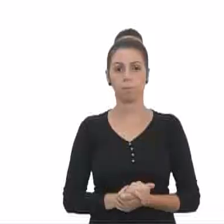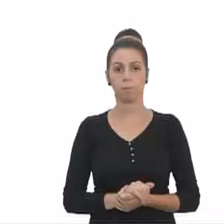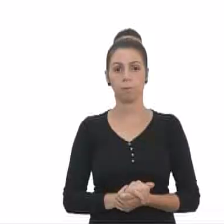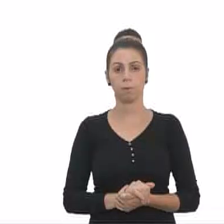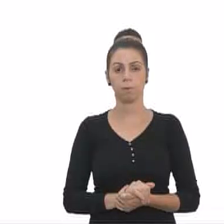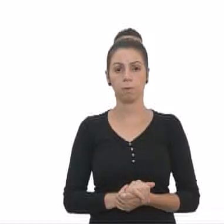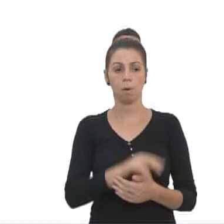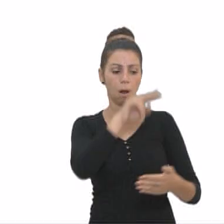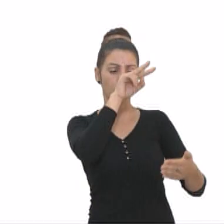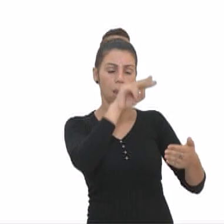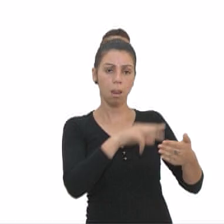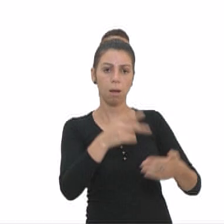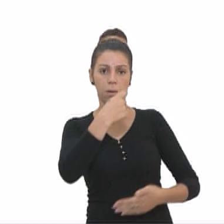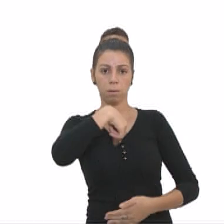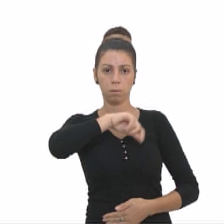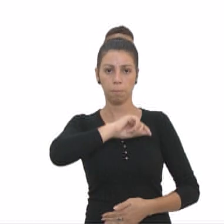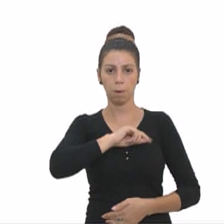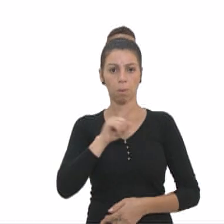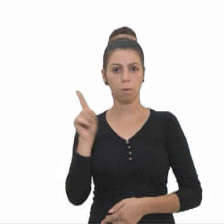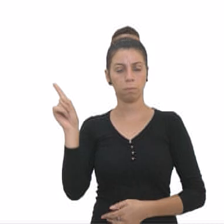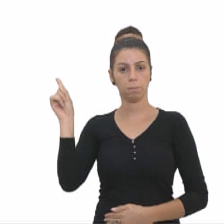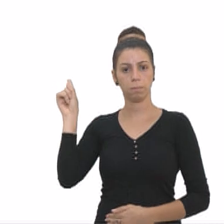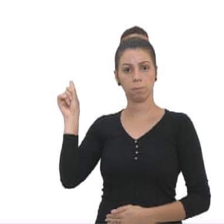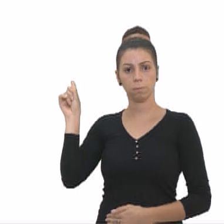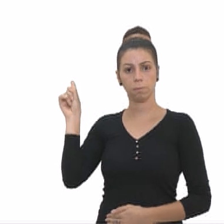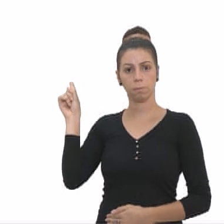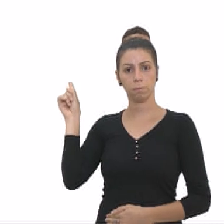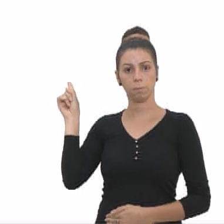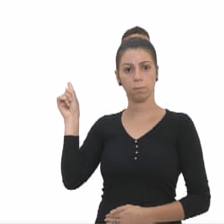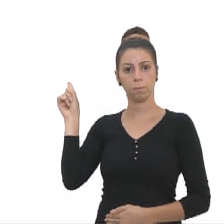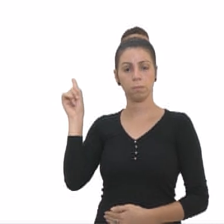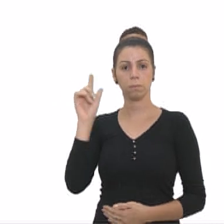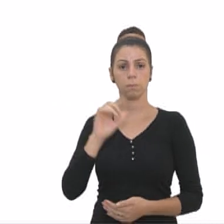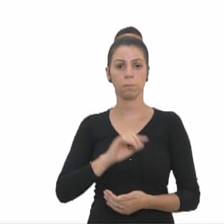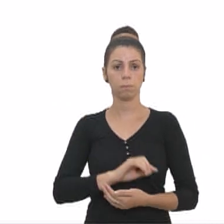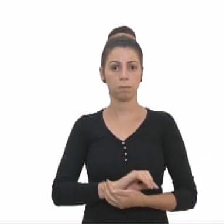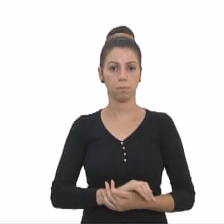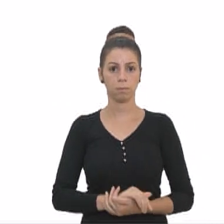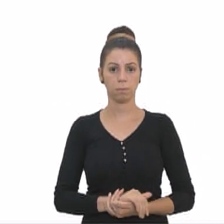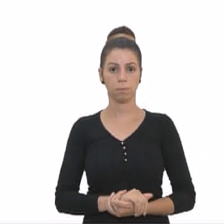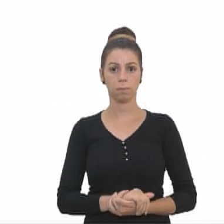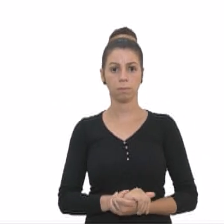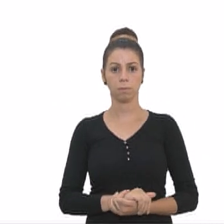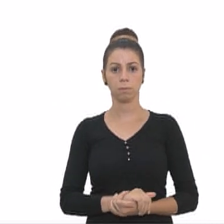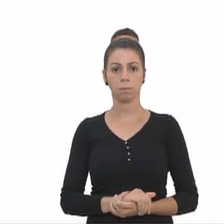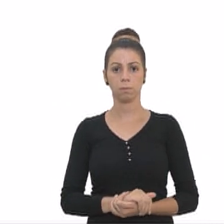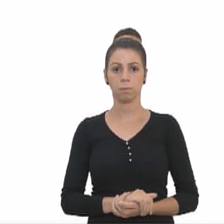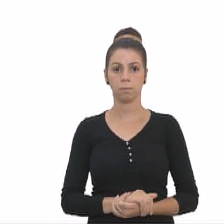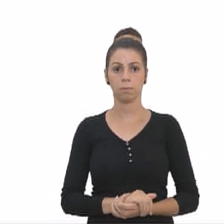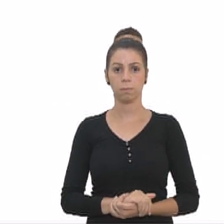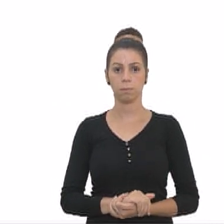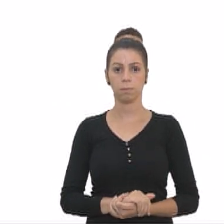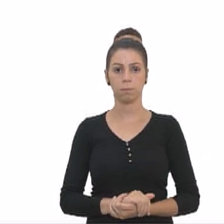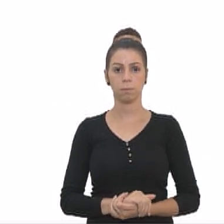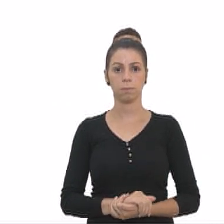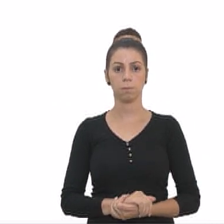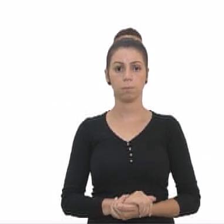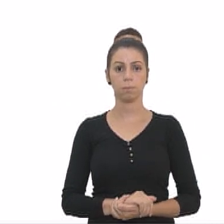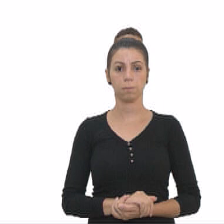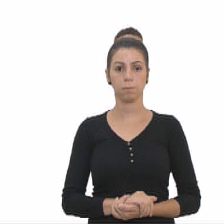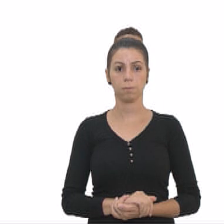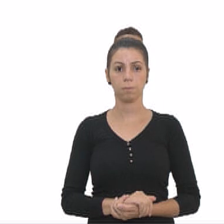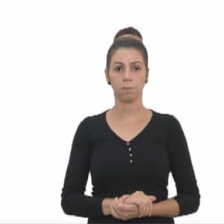o imperativo é o modo verbal que se utiliza, dependiendo do contexto, para